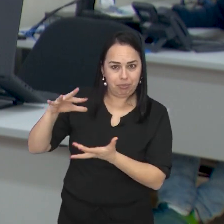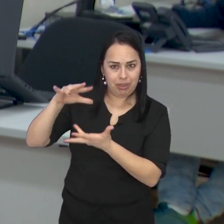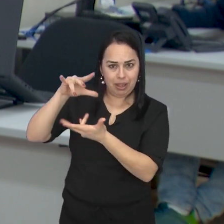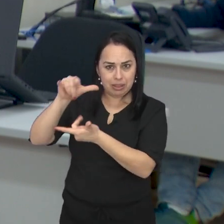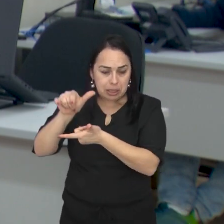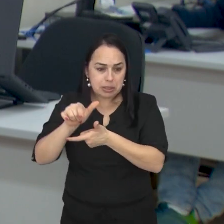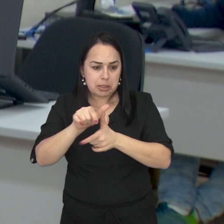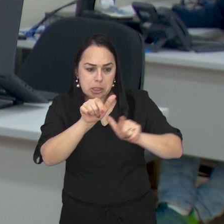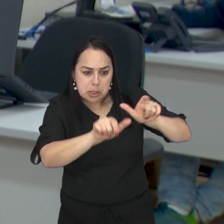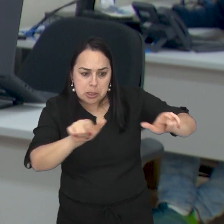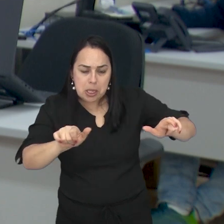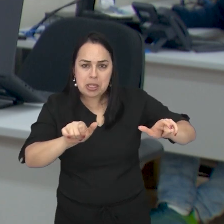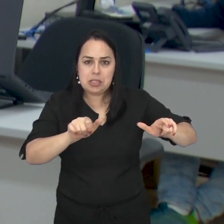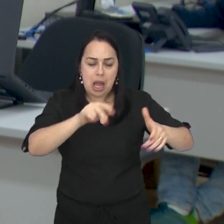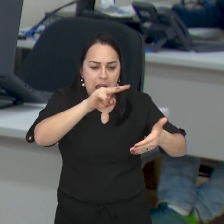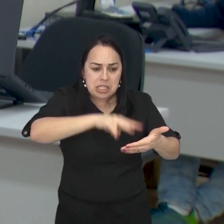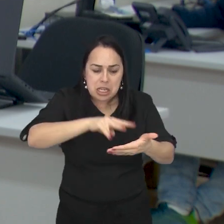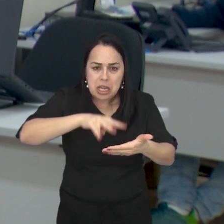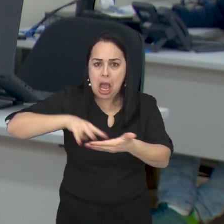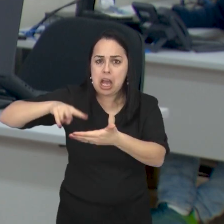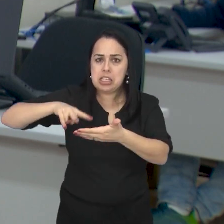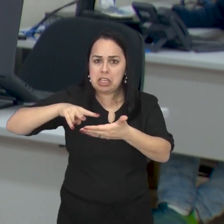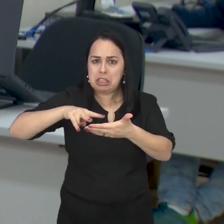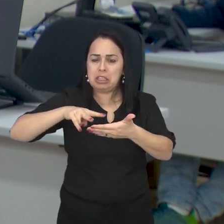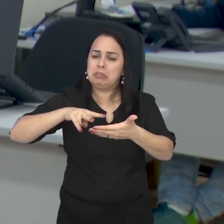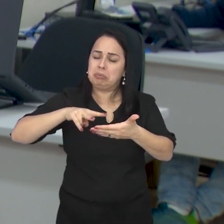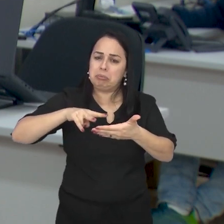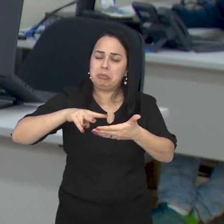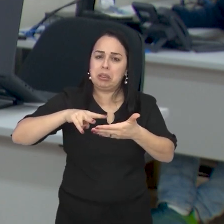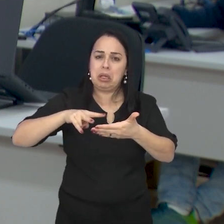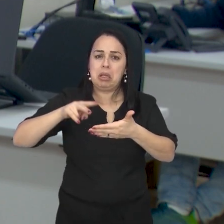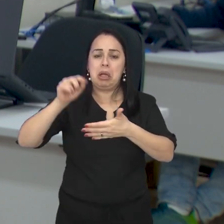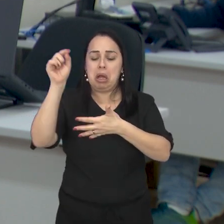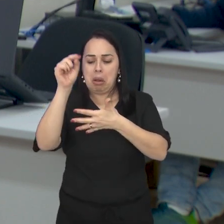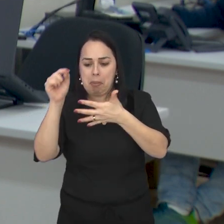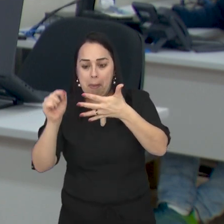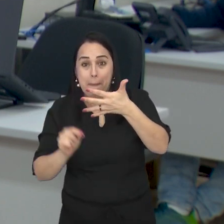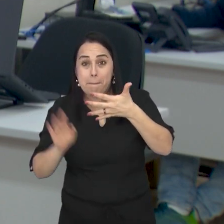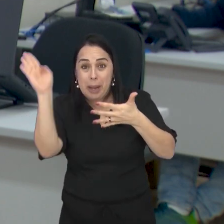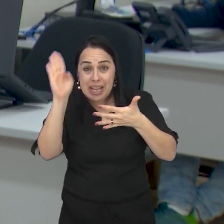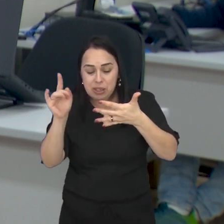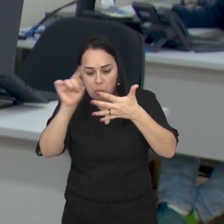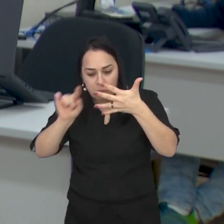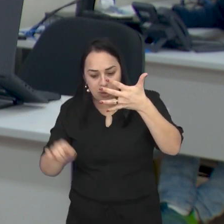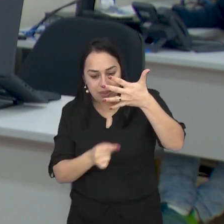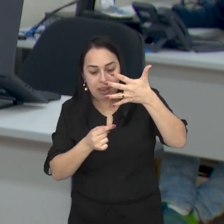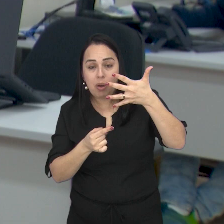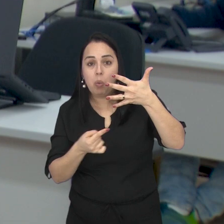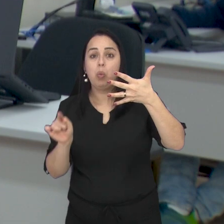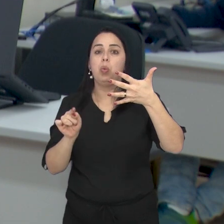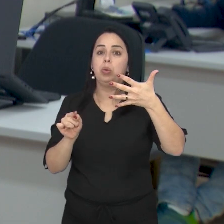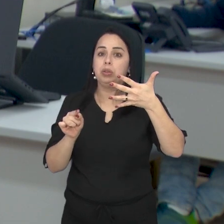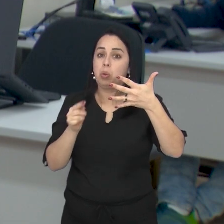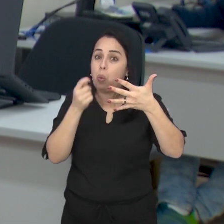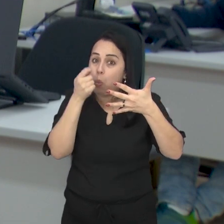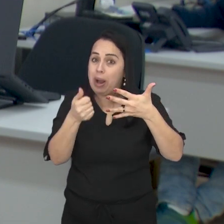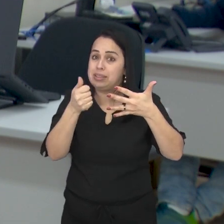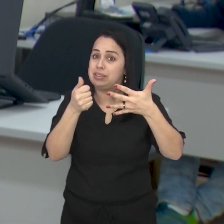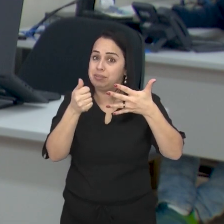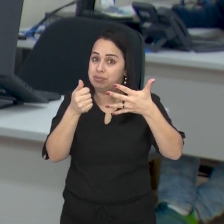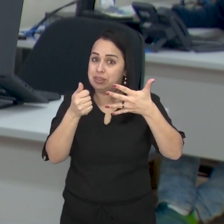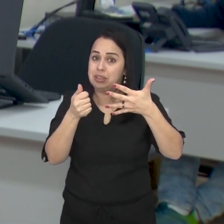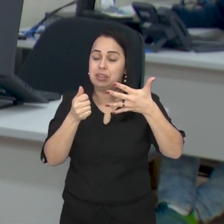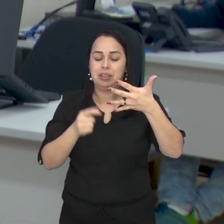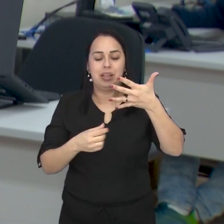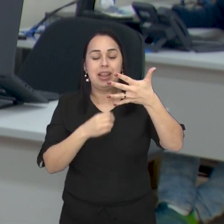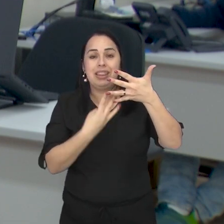realizou testes de habilidades de leitura entre crianças colocou o Brasil quase na última posição do ranking de países